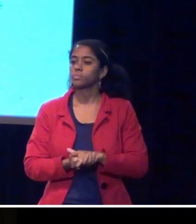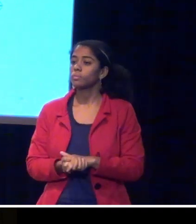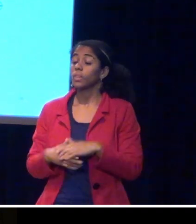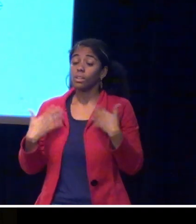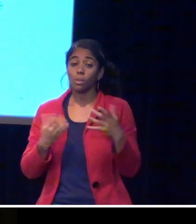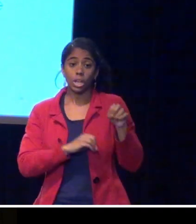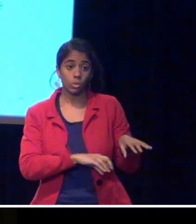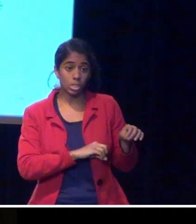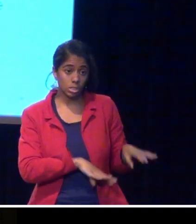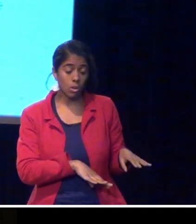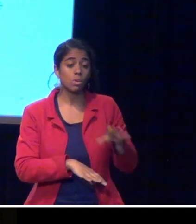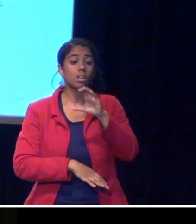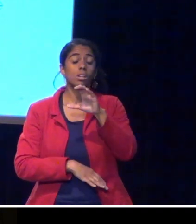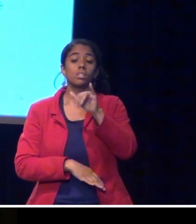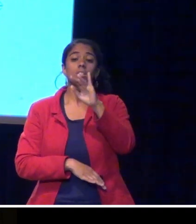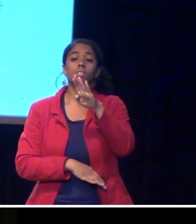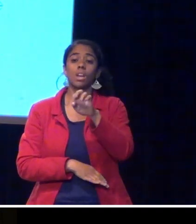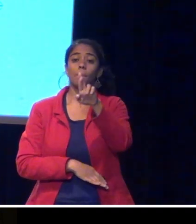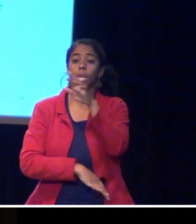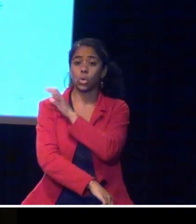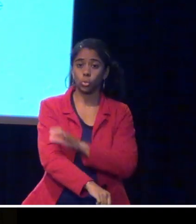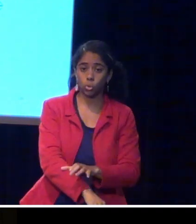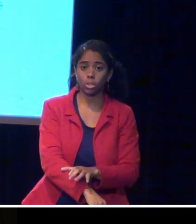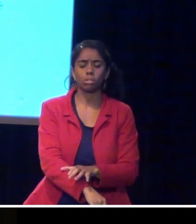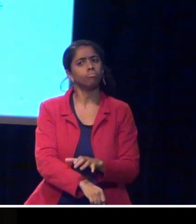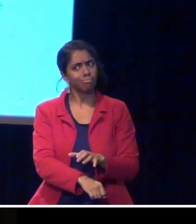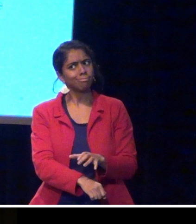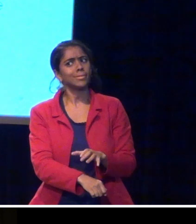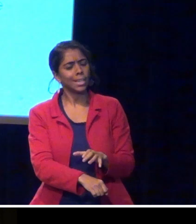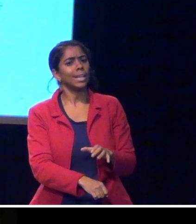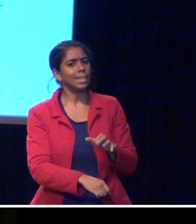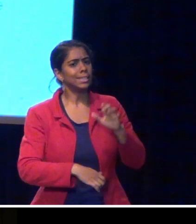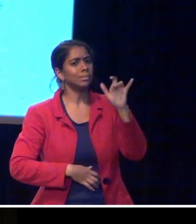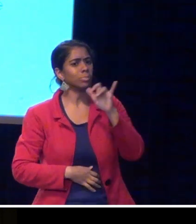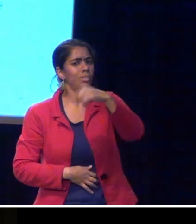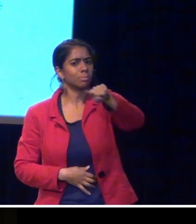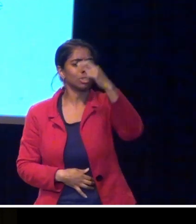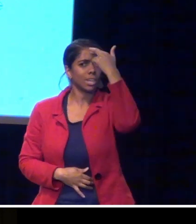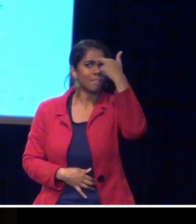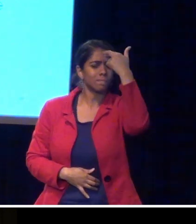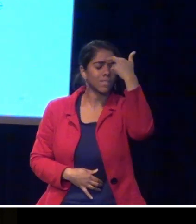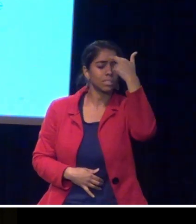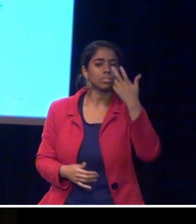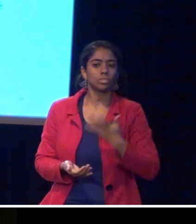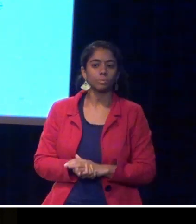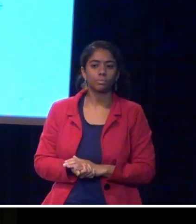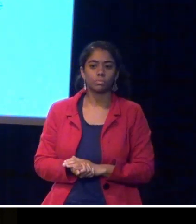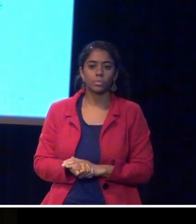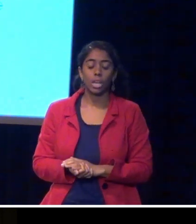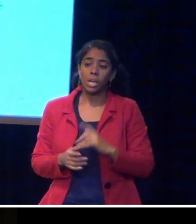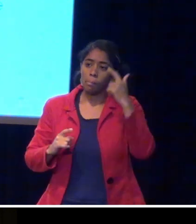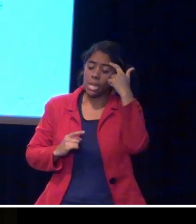nos dá uma grande questão. Nós estamos possibilitando um espaço de troca e